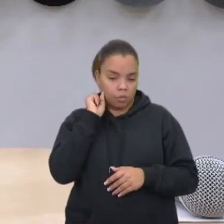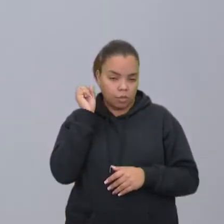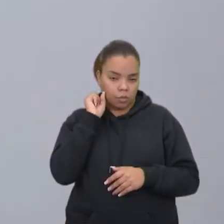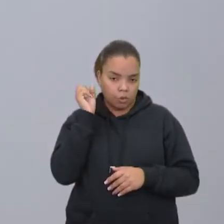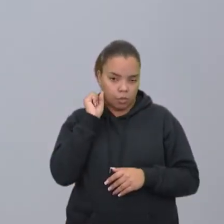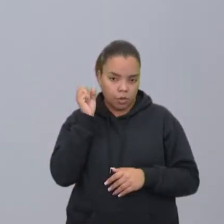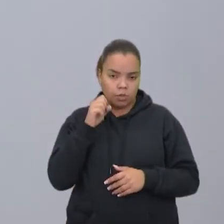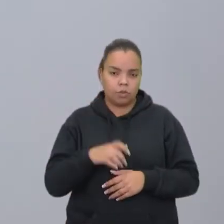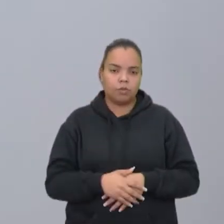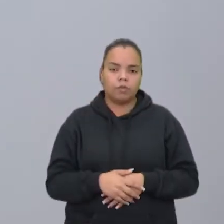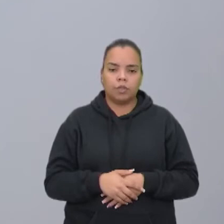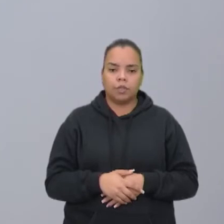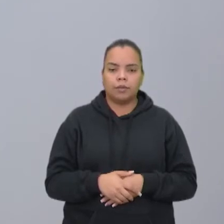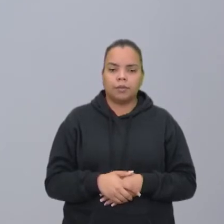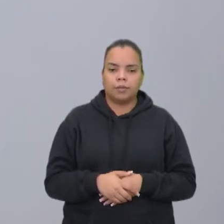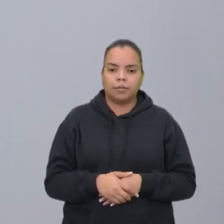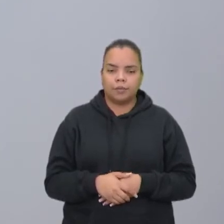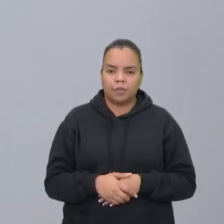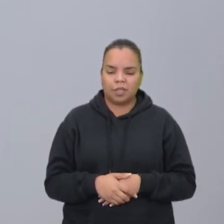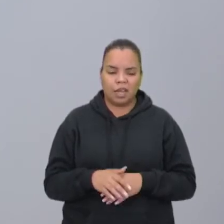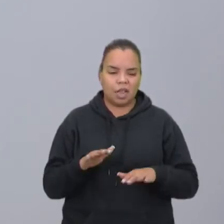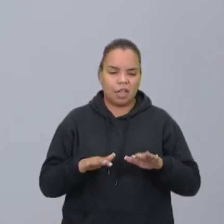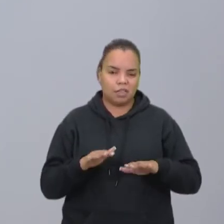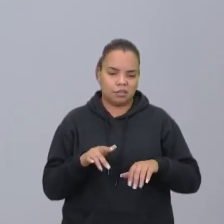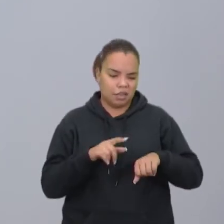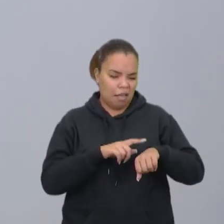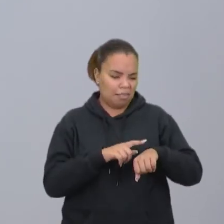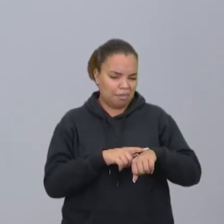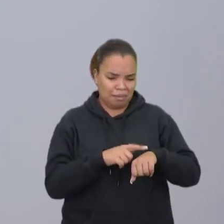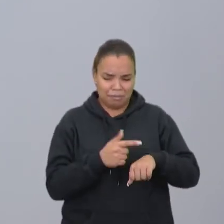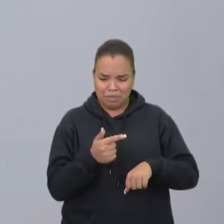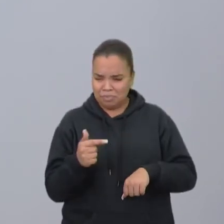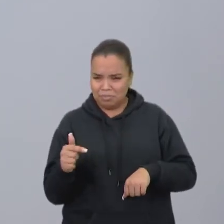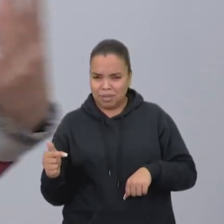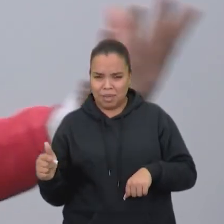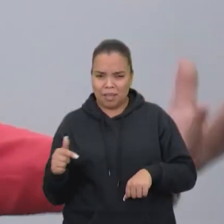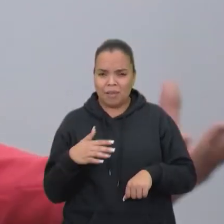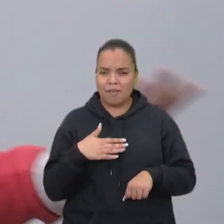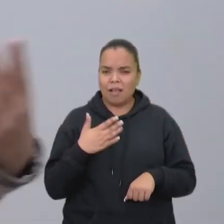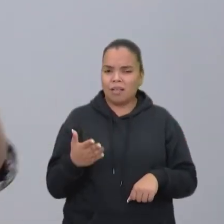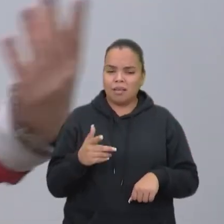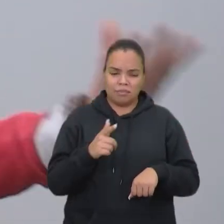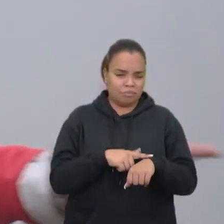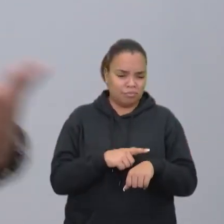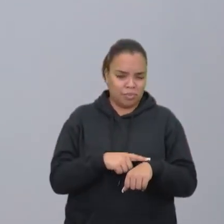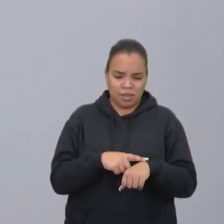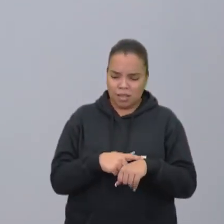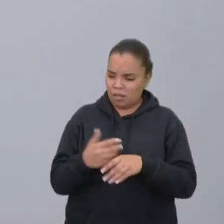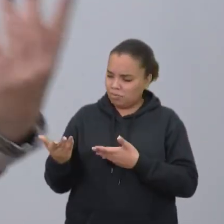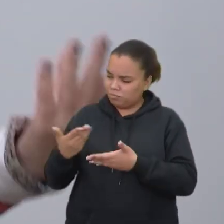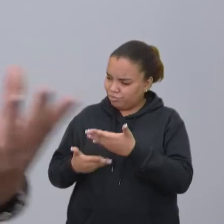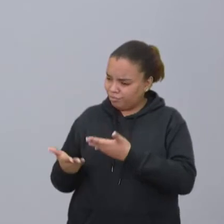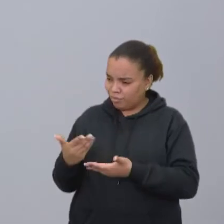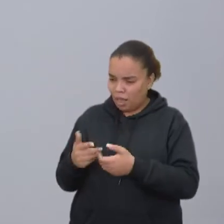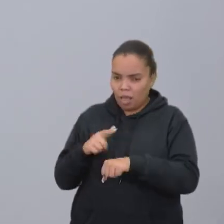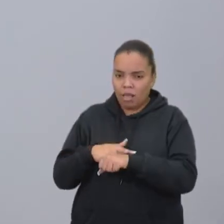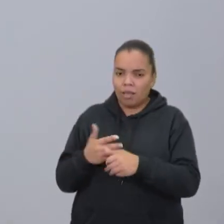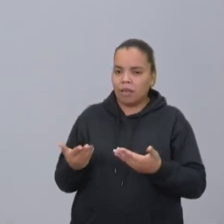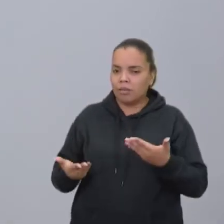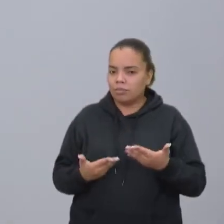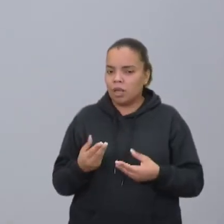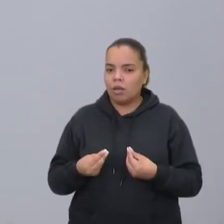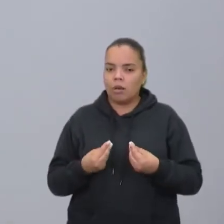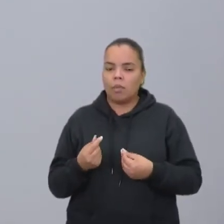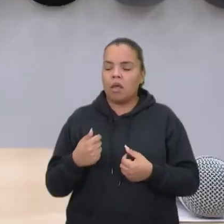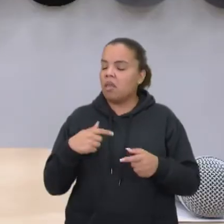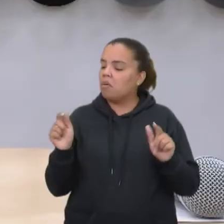para além de perguntar. A ouvir, gente tanto sem tempo, né? A gente Sim. fala em tempo. É. E o tempo que a gente, né, com o nosso próximo ali, com o nosso achei maravilhoso. colega. Eu adorei